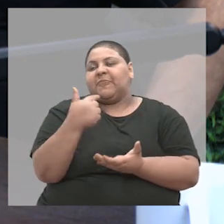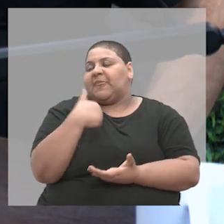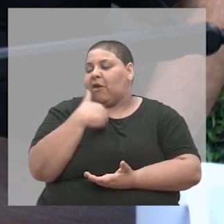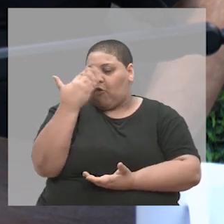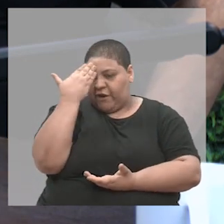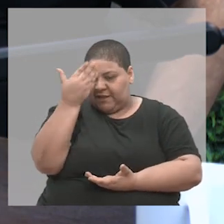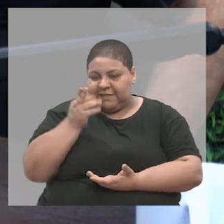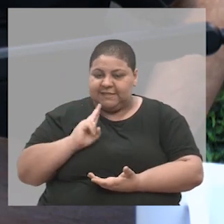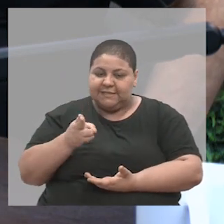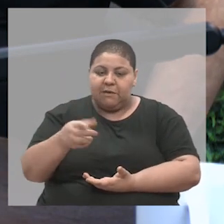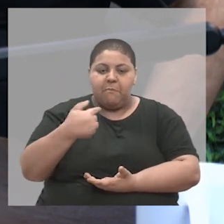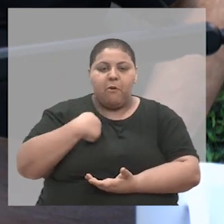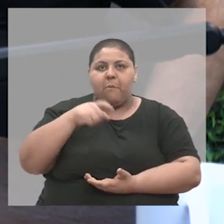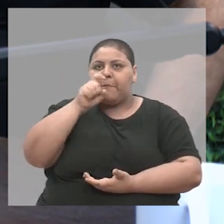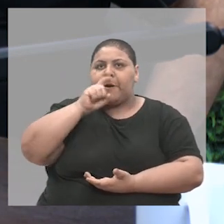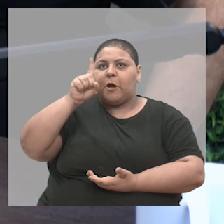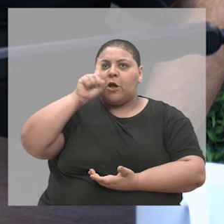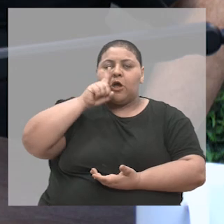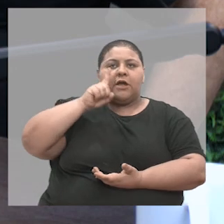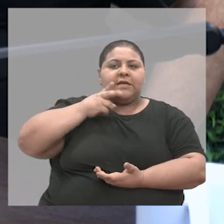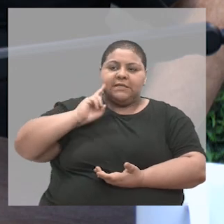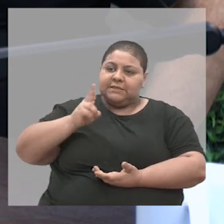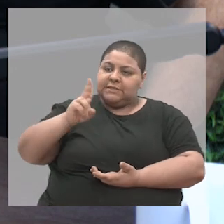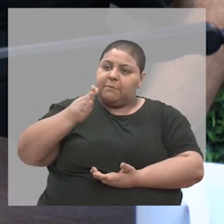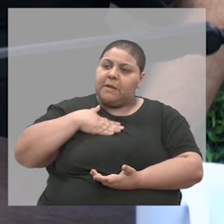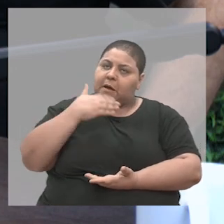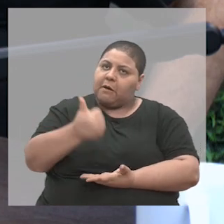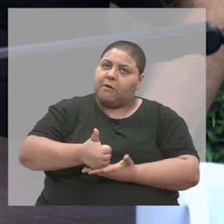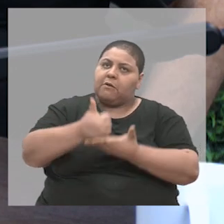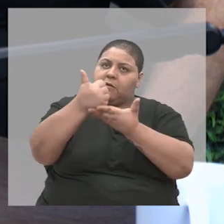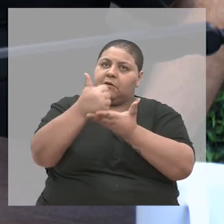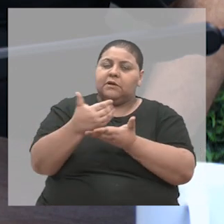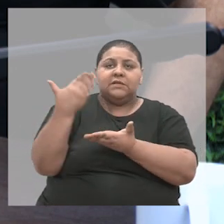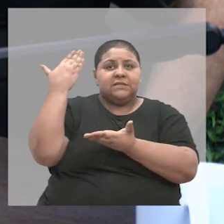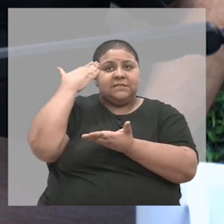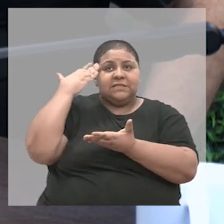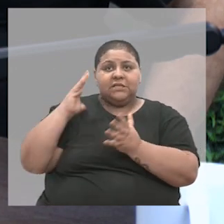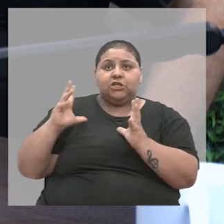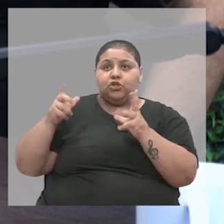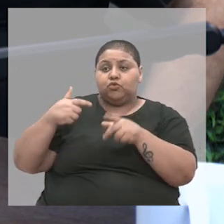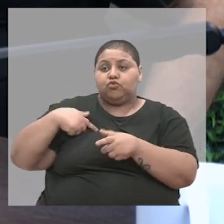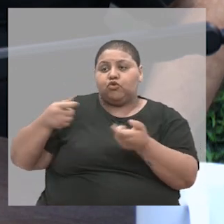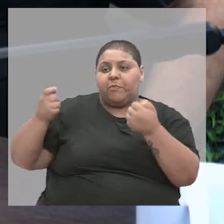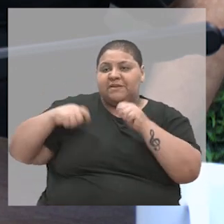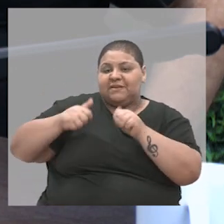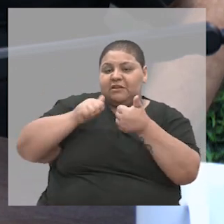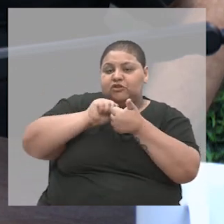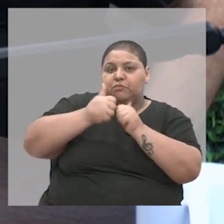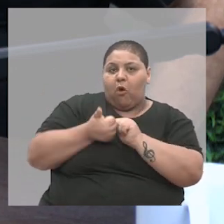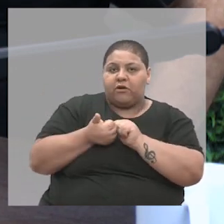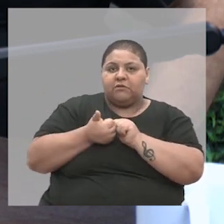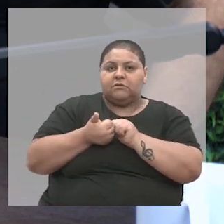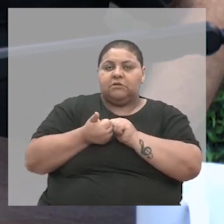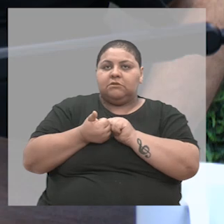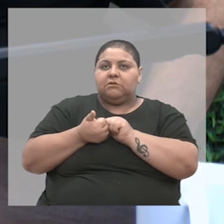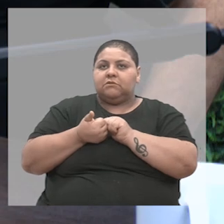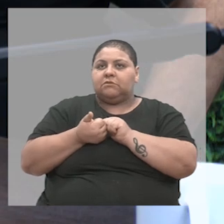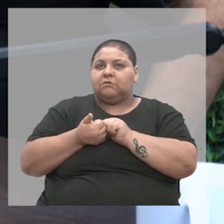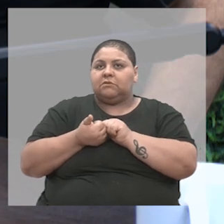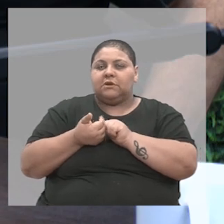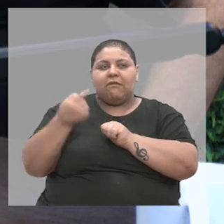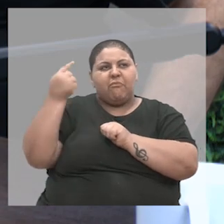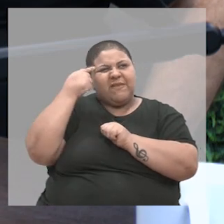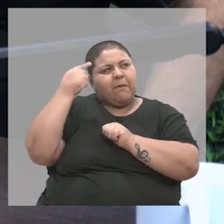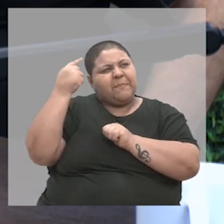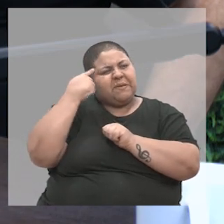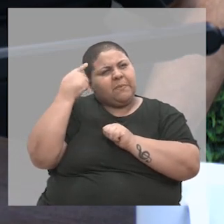pai e minha mãe, que nunca faltou apoio. Sempre tudo que eu precisei em questão de esporte, eles, quebravam cabeça para